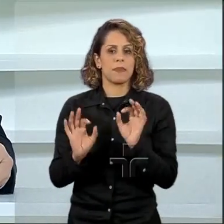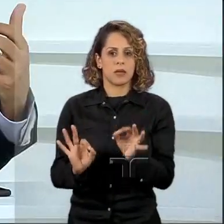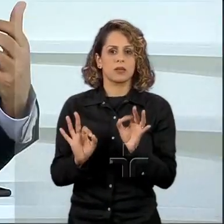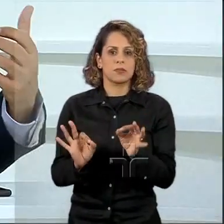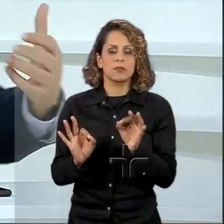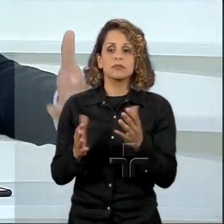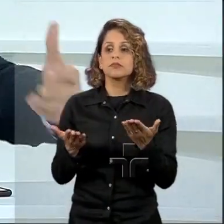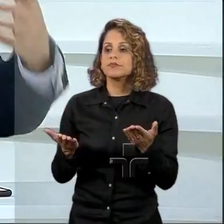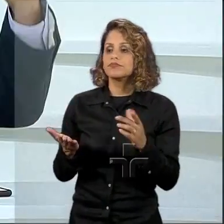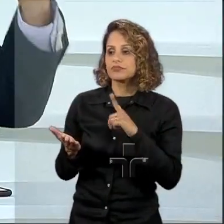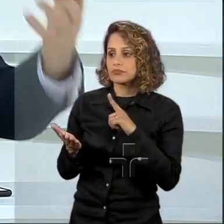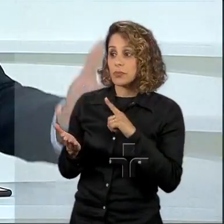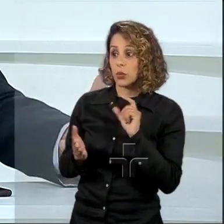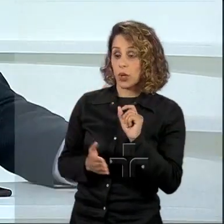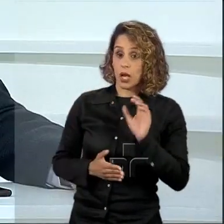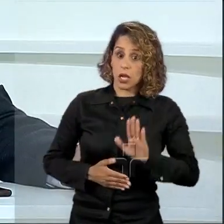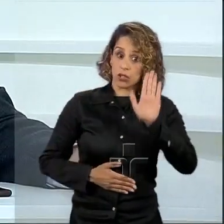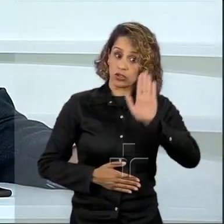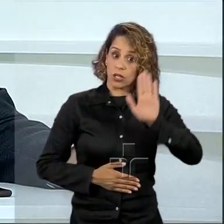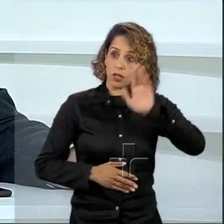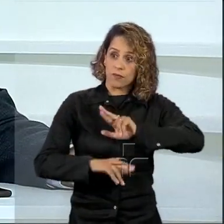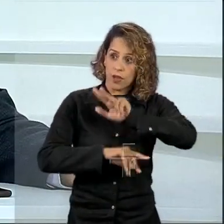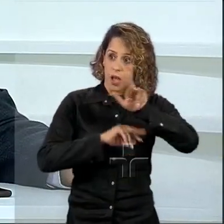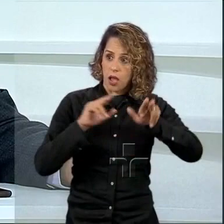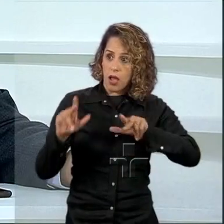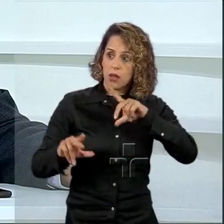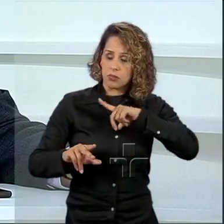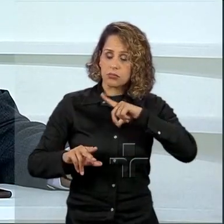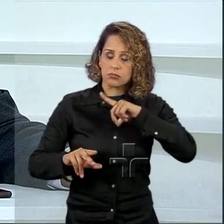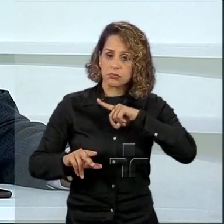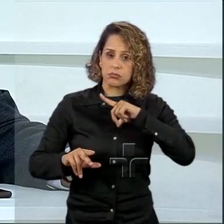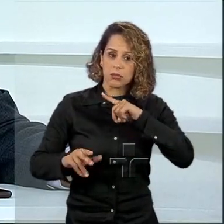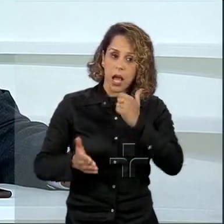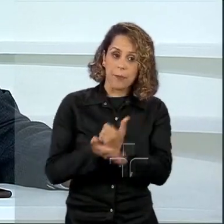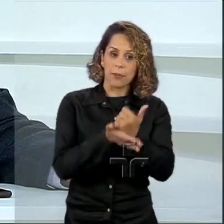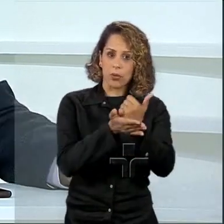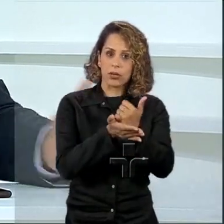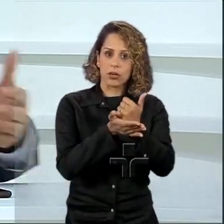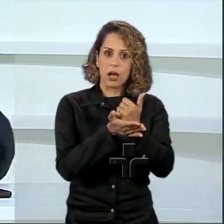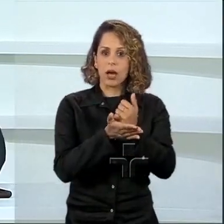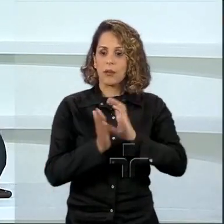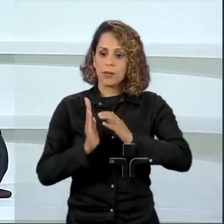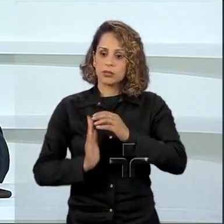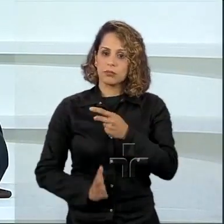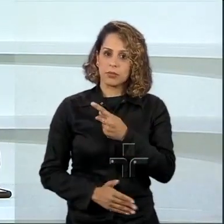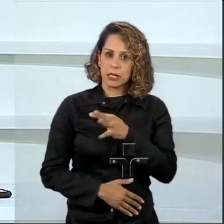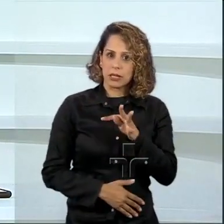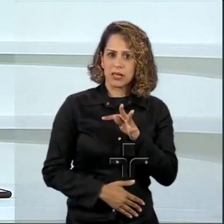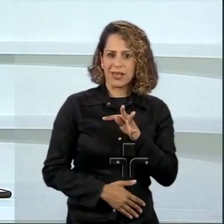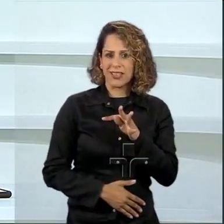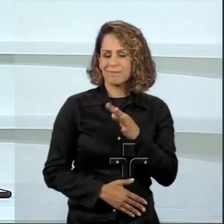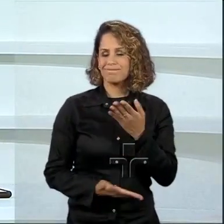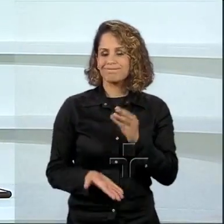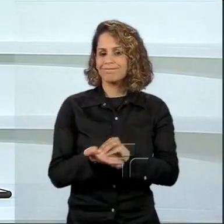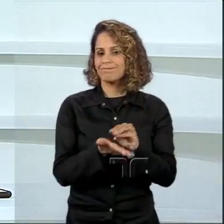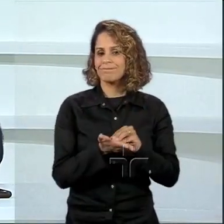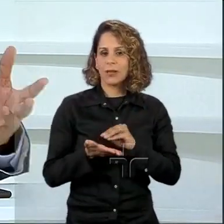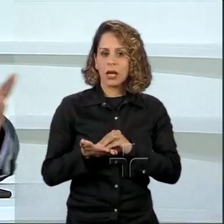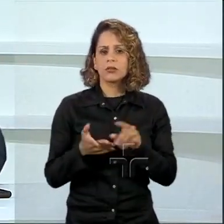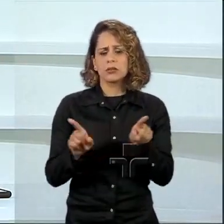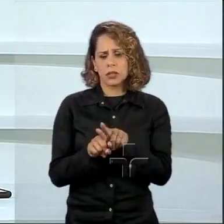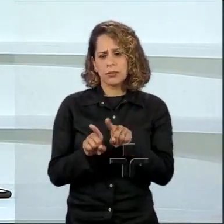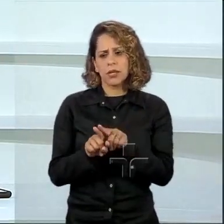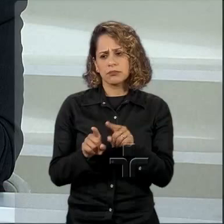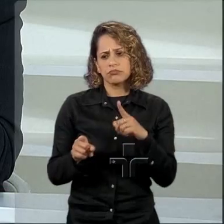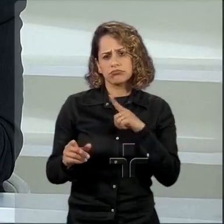programa desses outros candidatos e apoiar essas partes de programa que o PT nunca contemplou, para poder atender, inclusive, aos empresários. O que a Maria Cristina